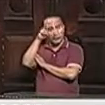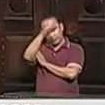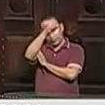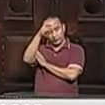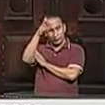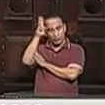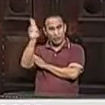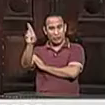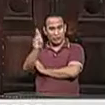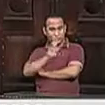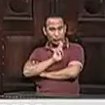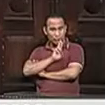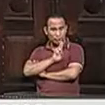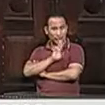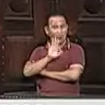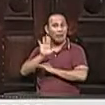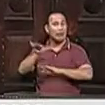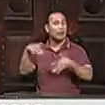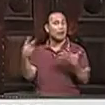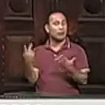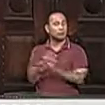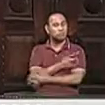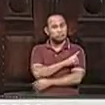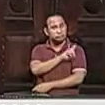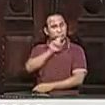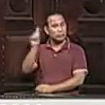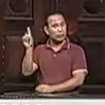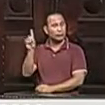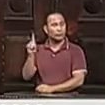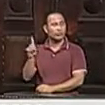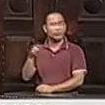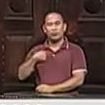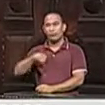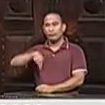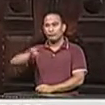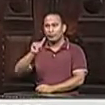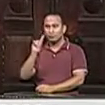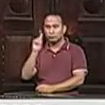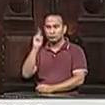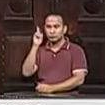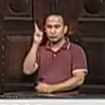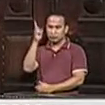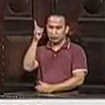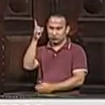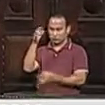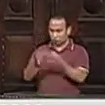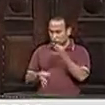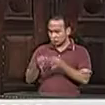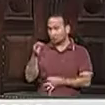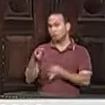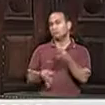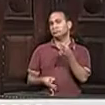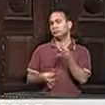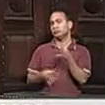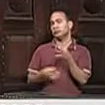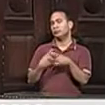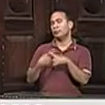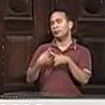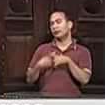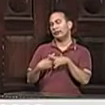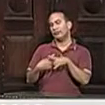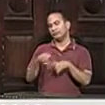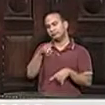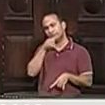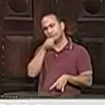se posicione. Caso isso não aconteça, nós vamos recorrer à Justiça, porque, infelizmente, no estado do